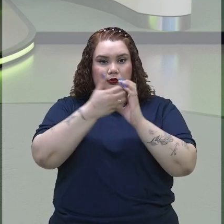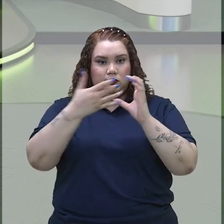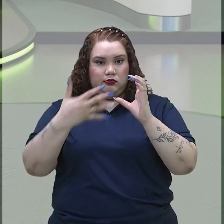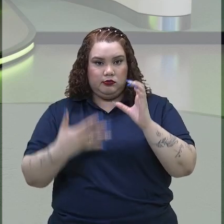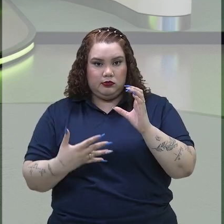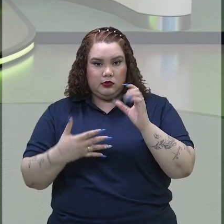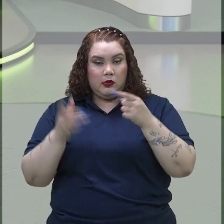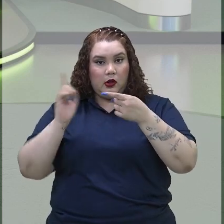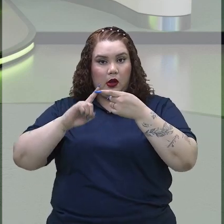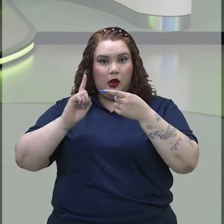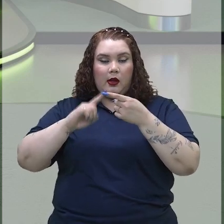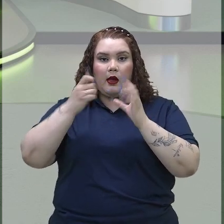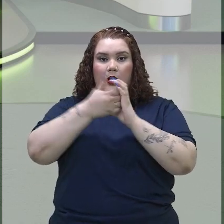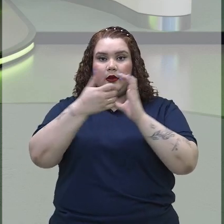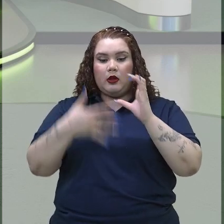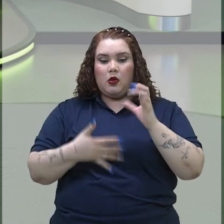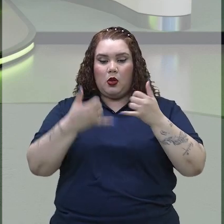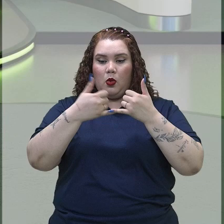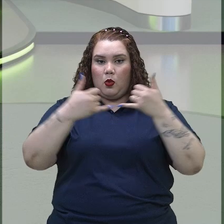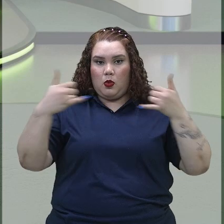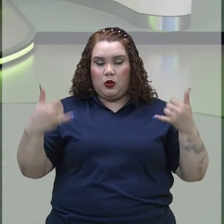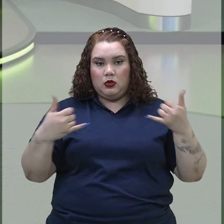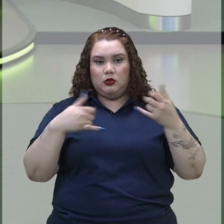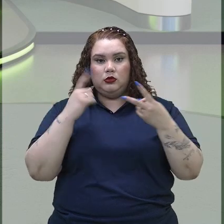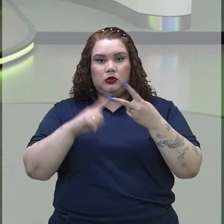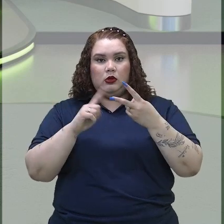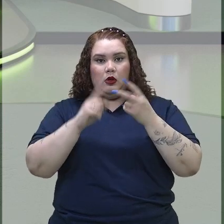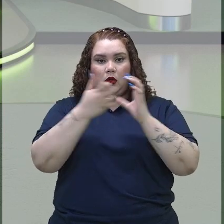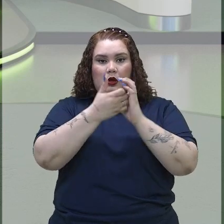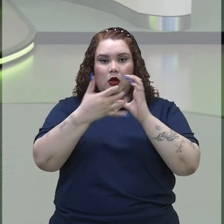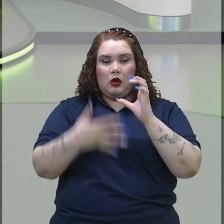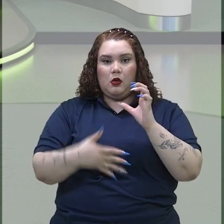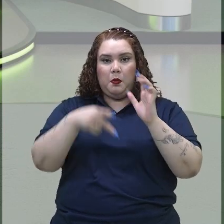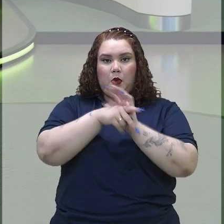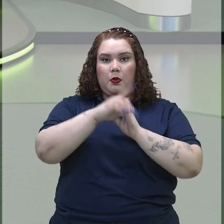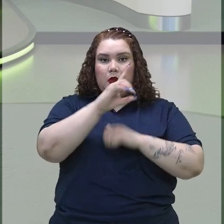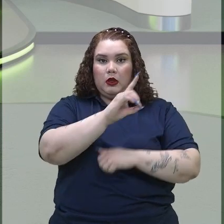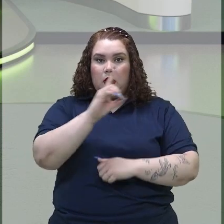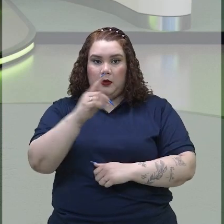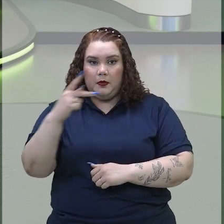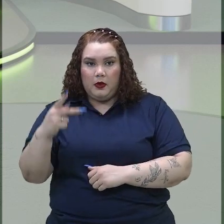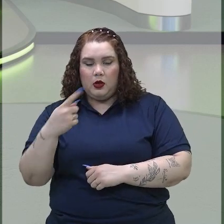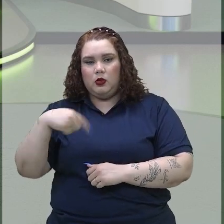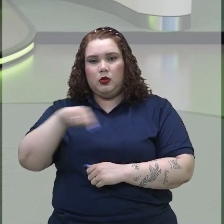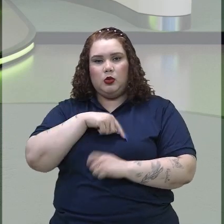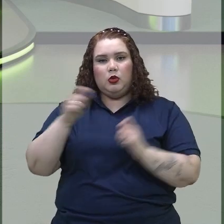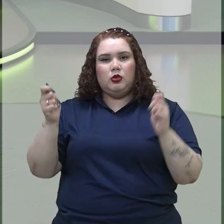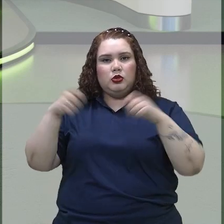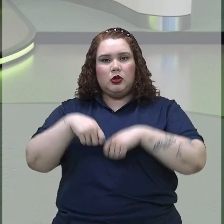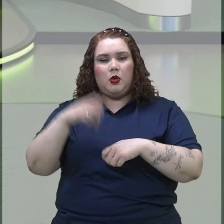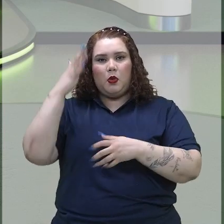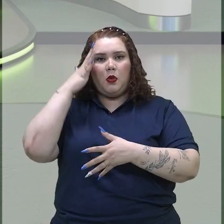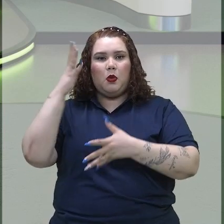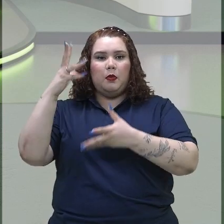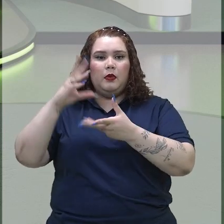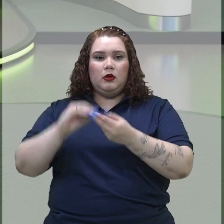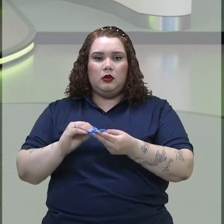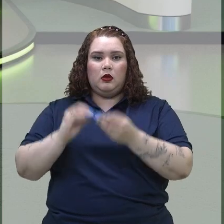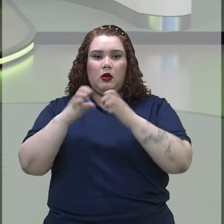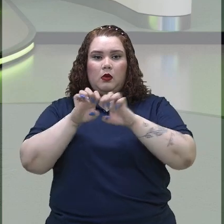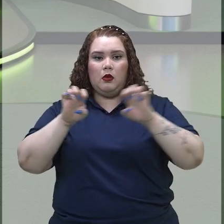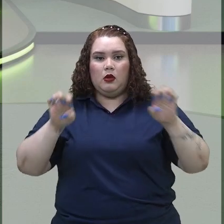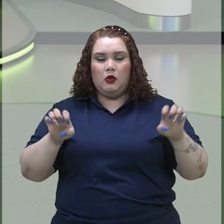as características da corrente e com a característica da diferença de potencial, a gente pode deduzir a expressão